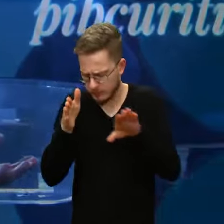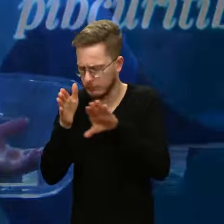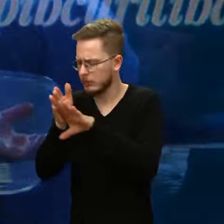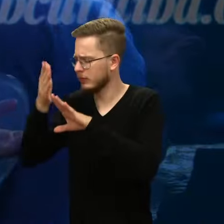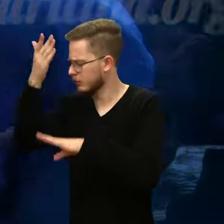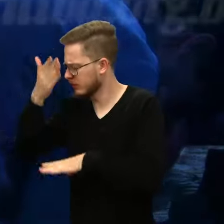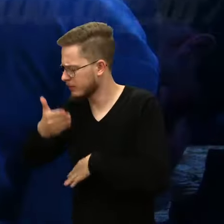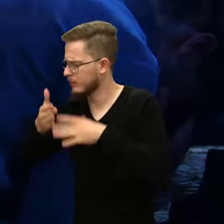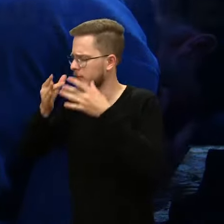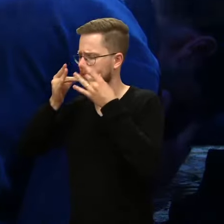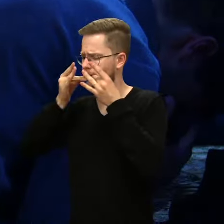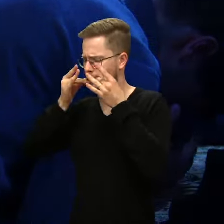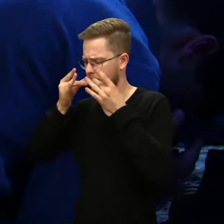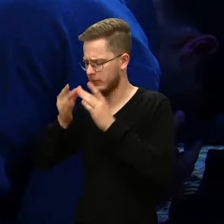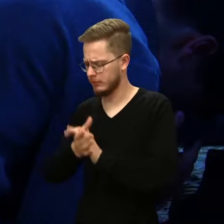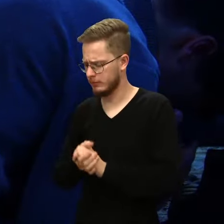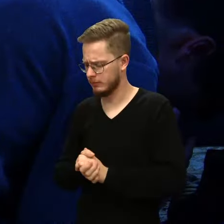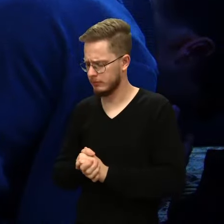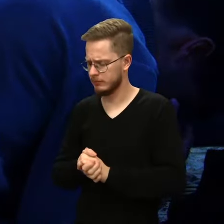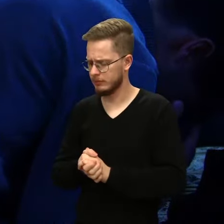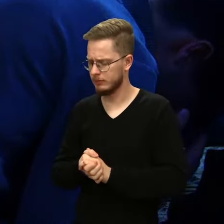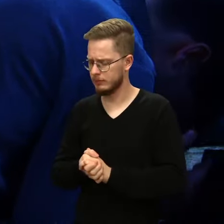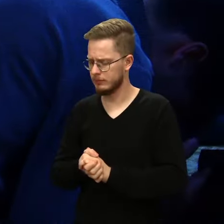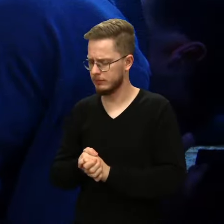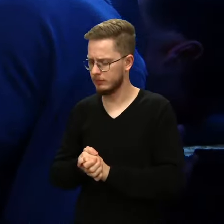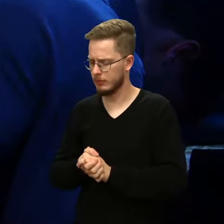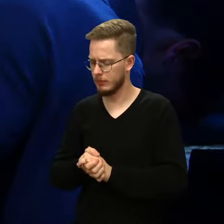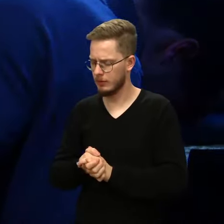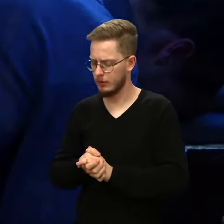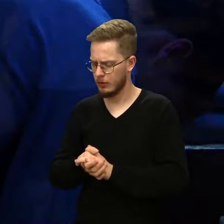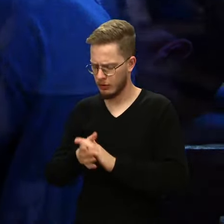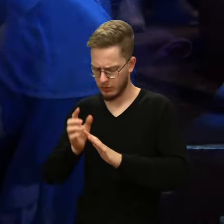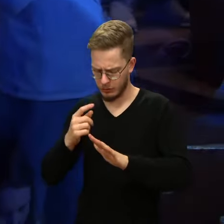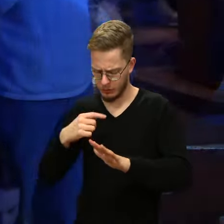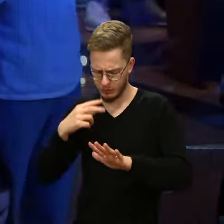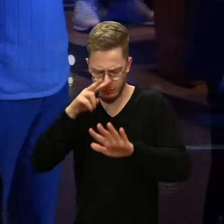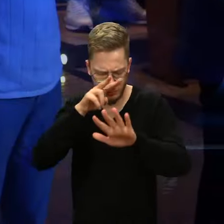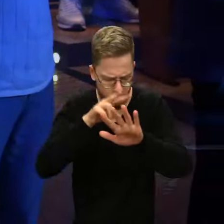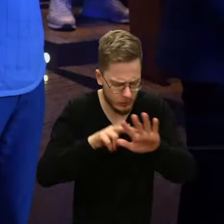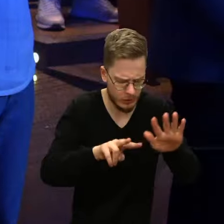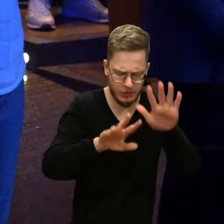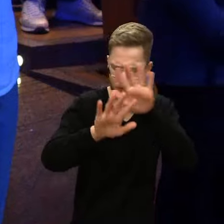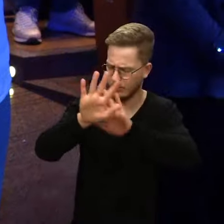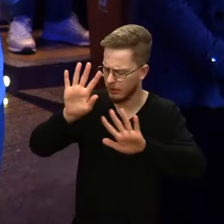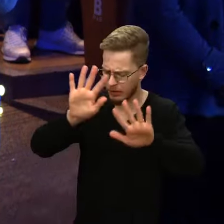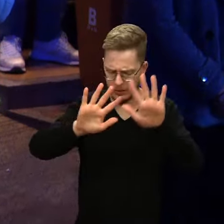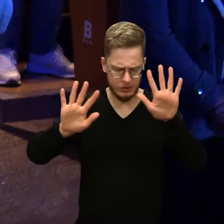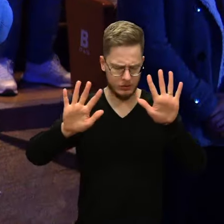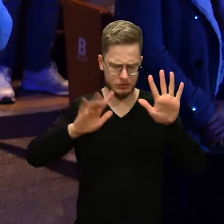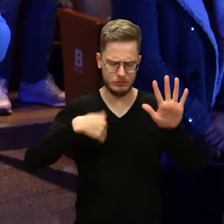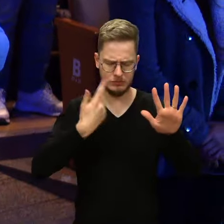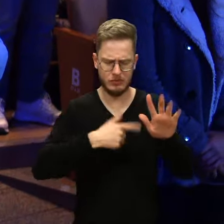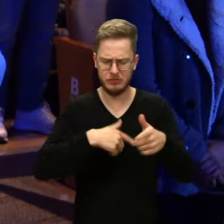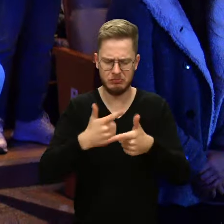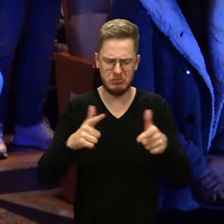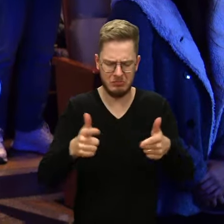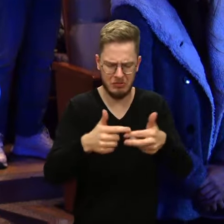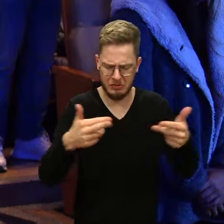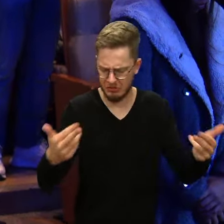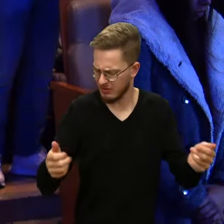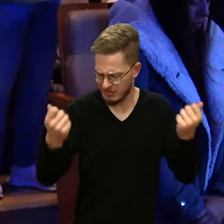presença. E quando nós olhamos para as nossas mãos, nós não temos aquilo que é necessário,